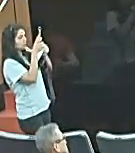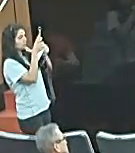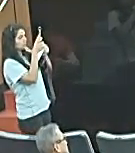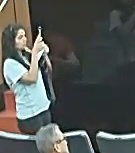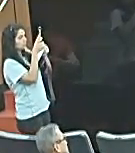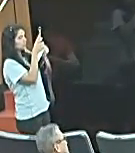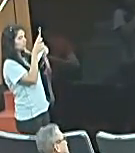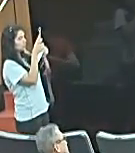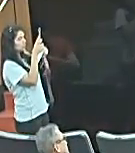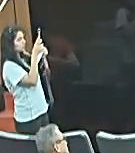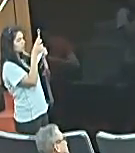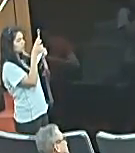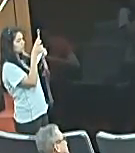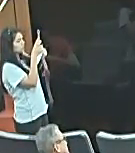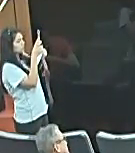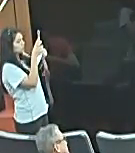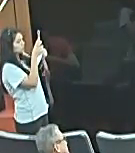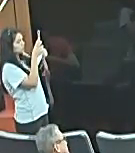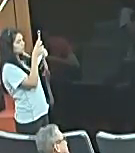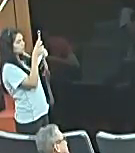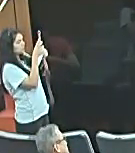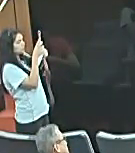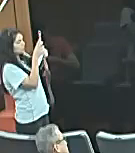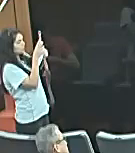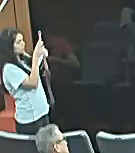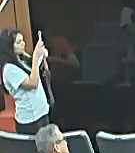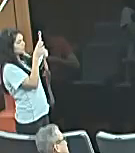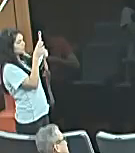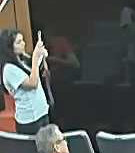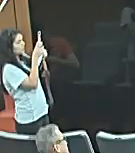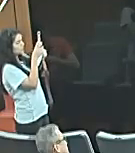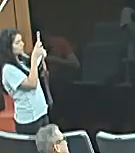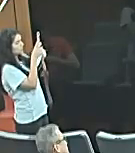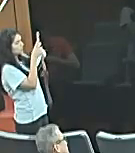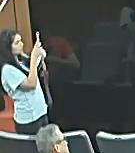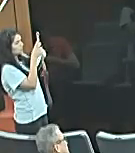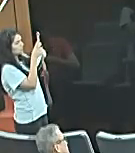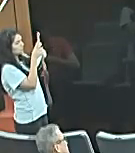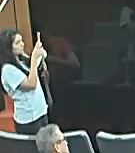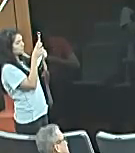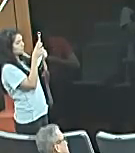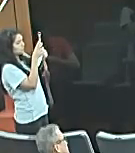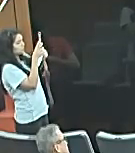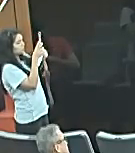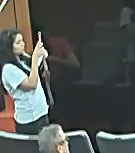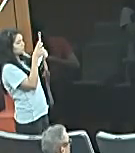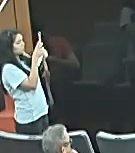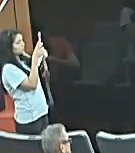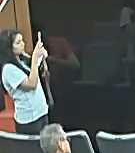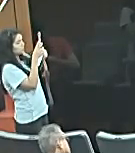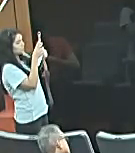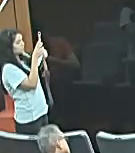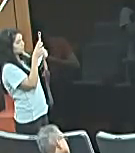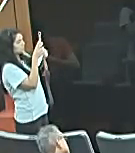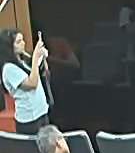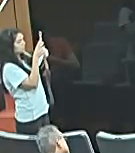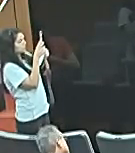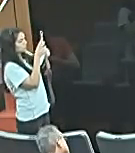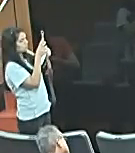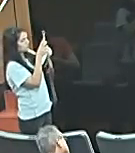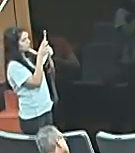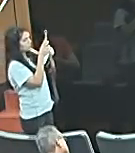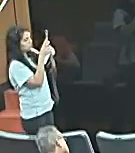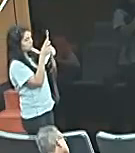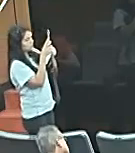era pequeno se você olhar historicamente a população carcerária do ano de 97 no ano de